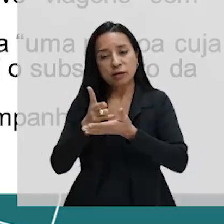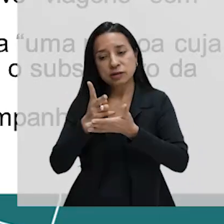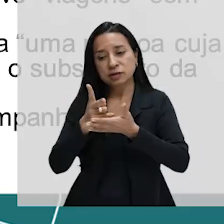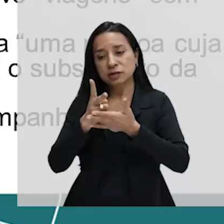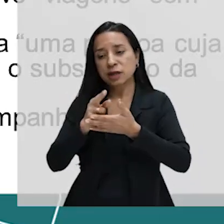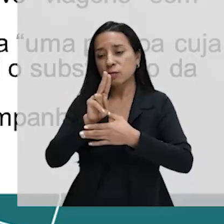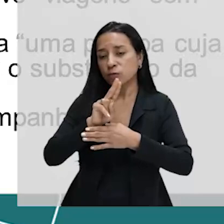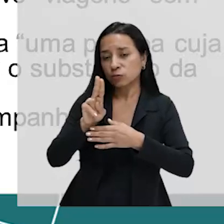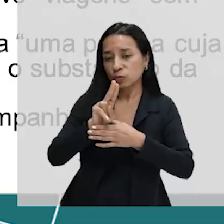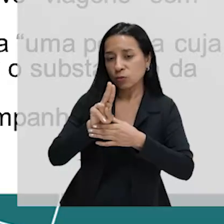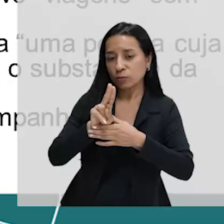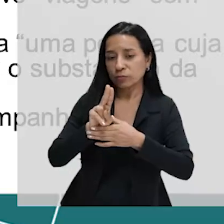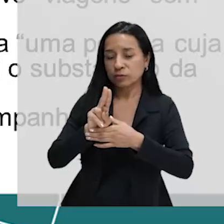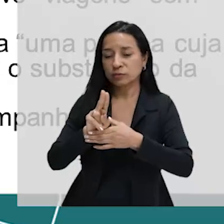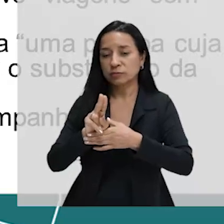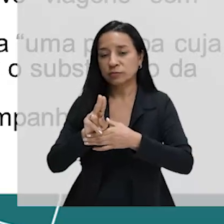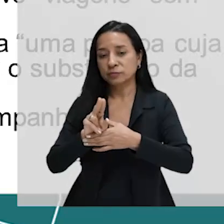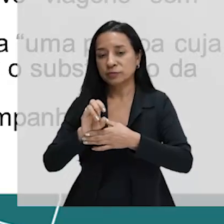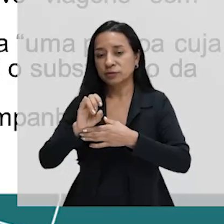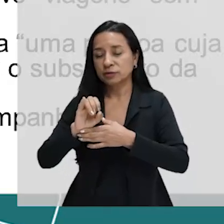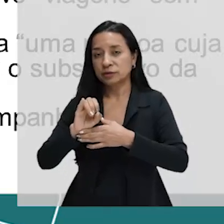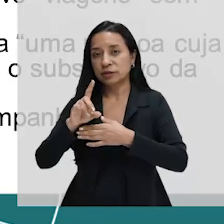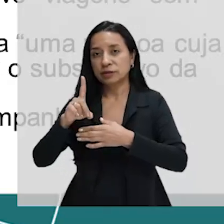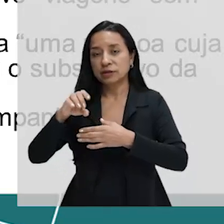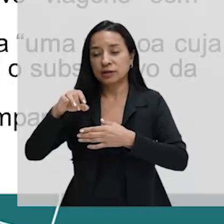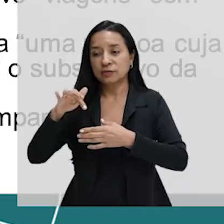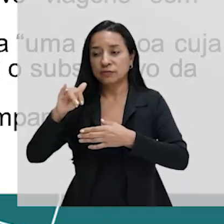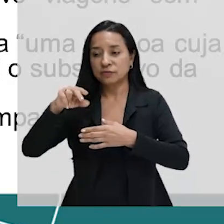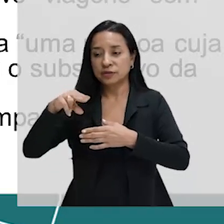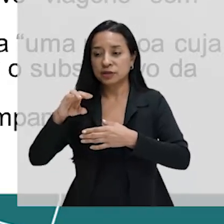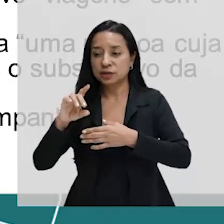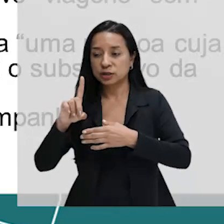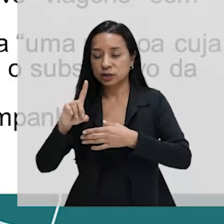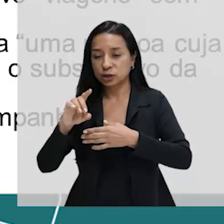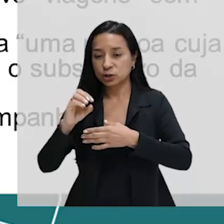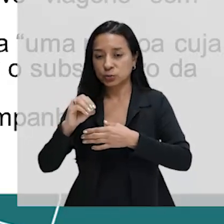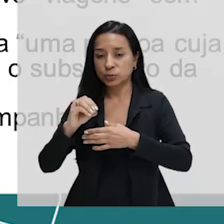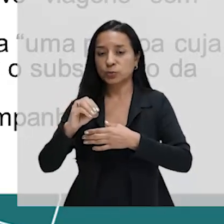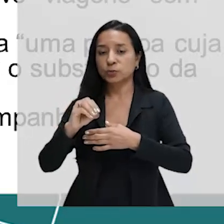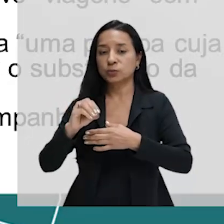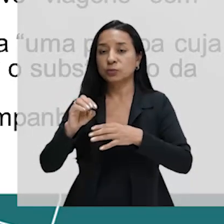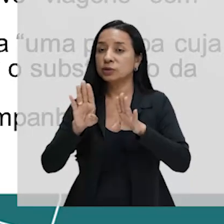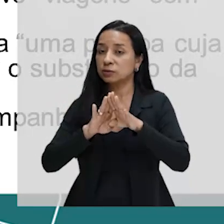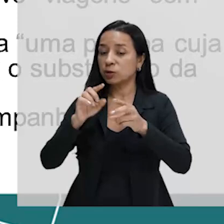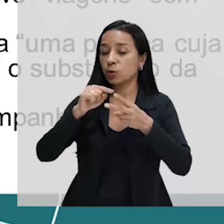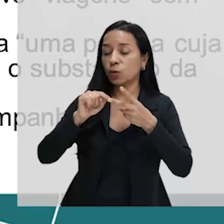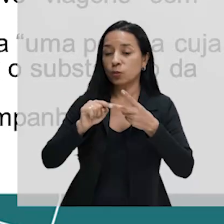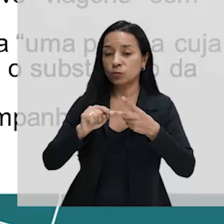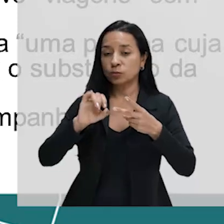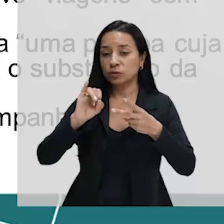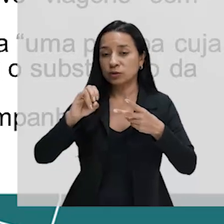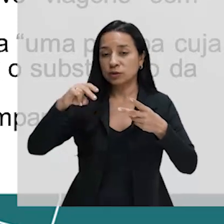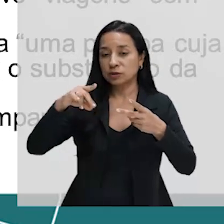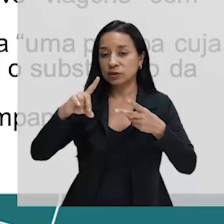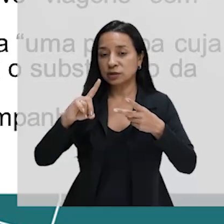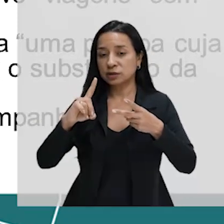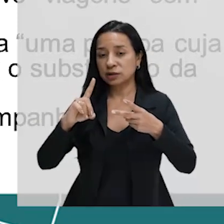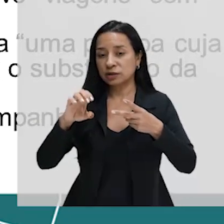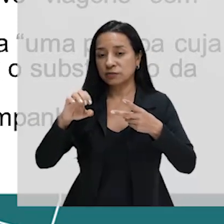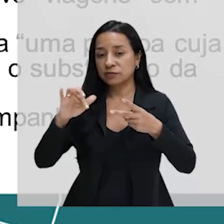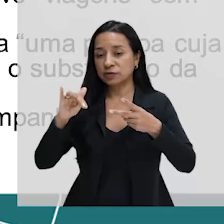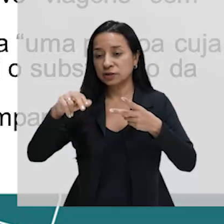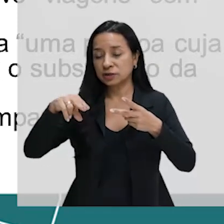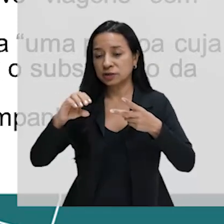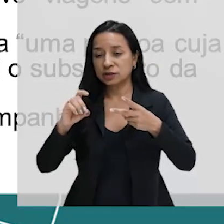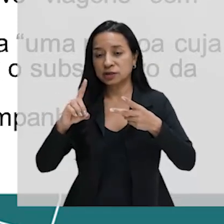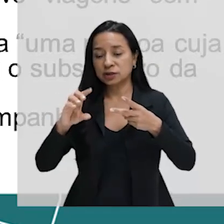indefinido. Definido e indefinido. Pelo próprio nome a gente já consegue ter uma ideia, né? É algo que não fica ali muito claro, que não